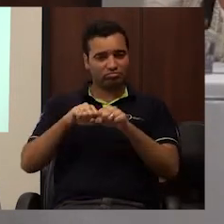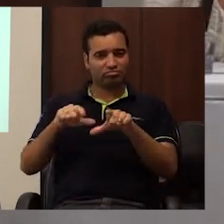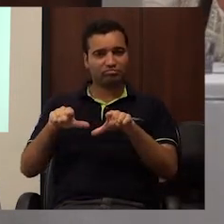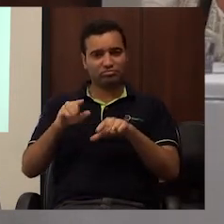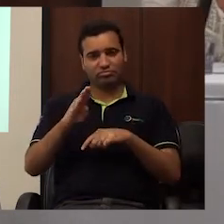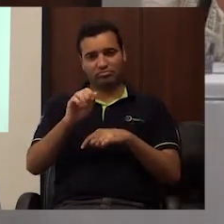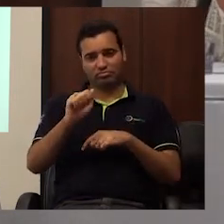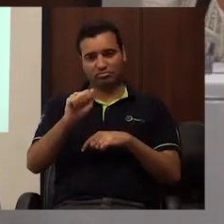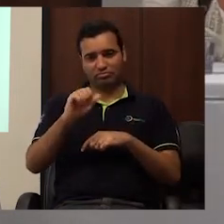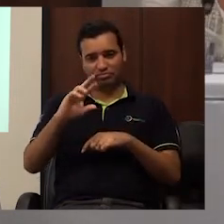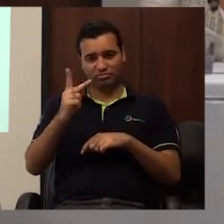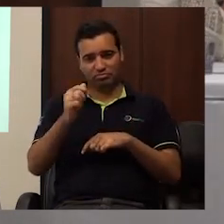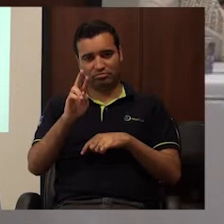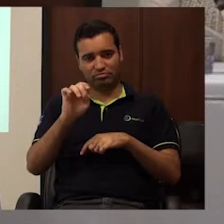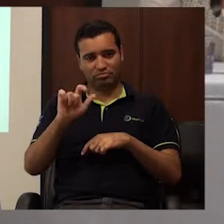bacharelado.